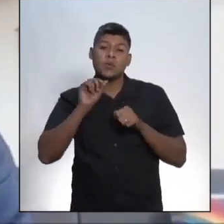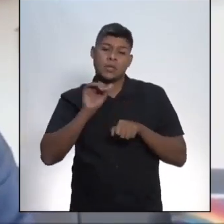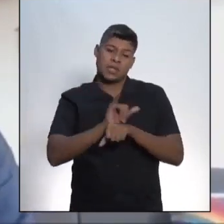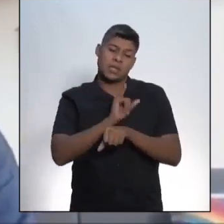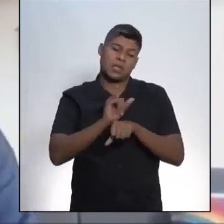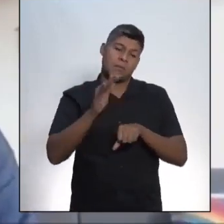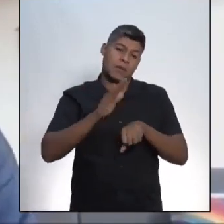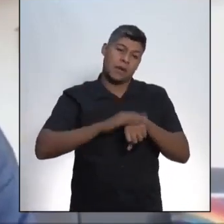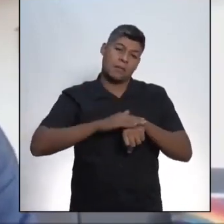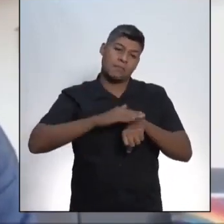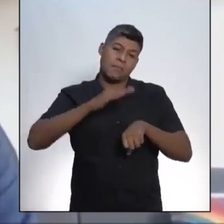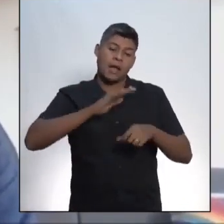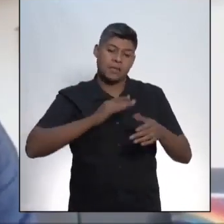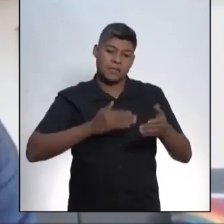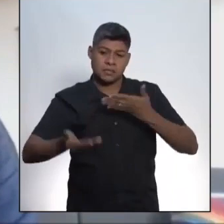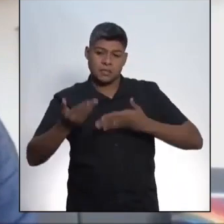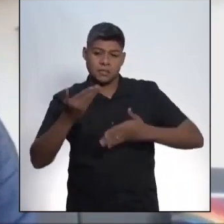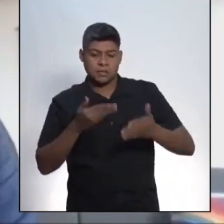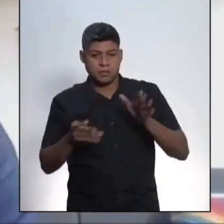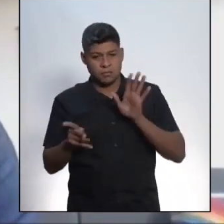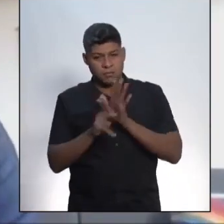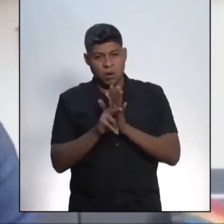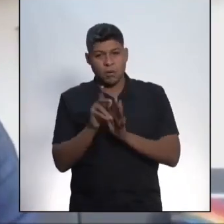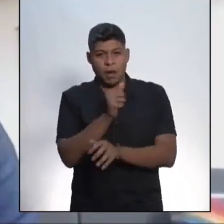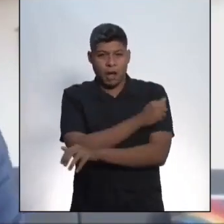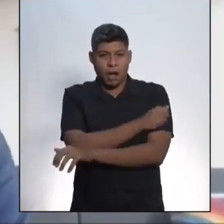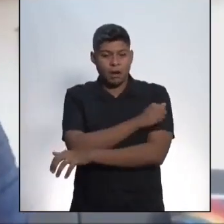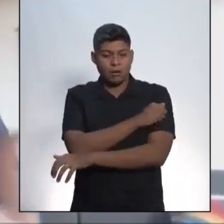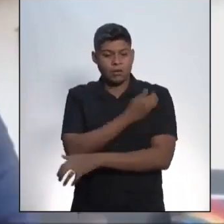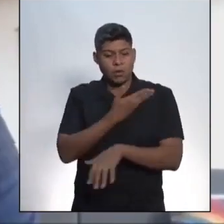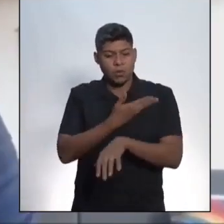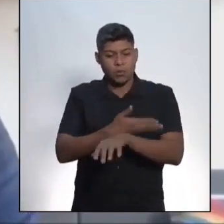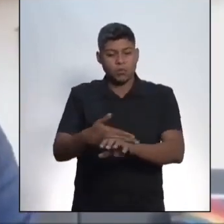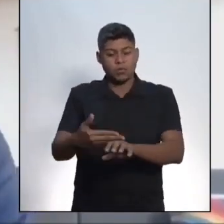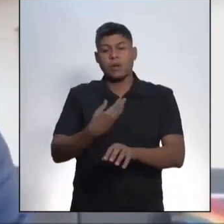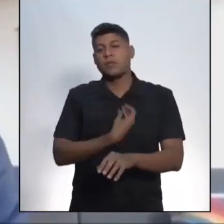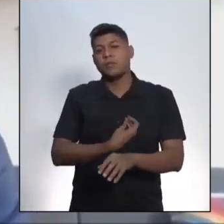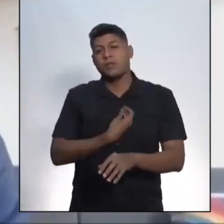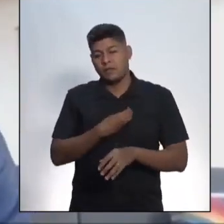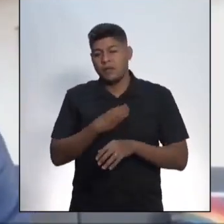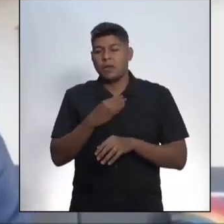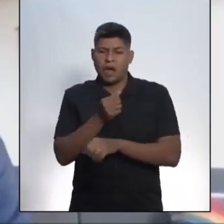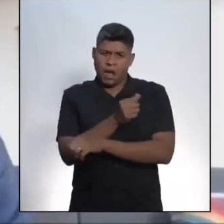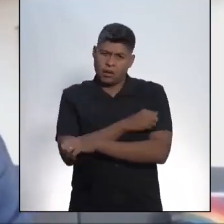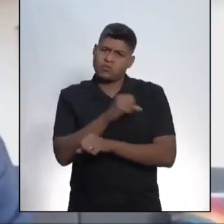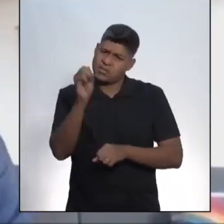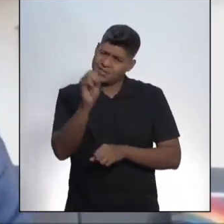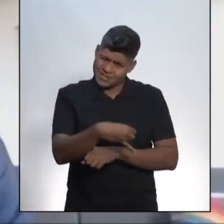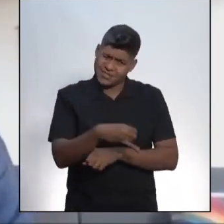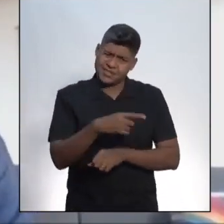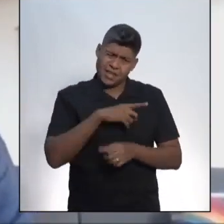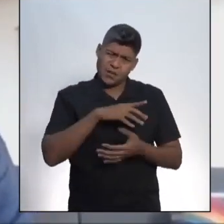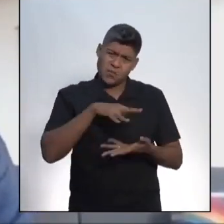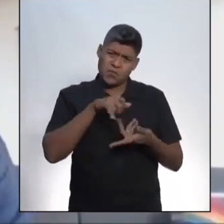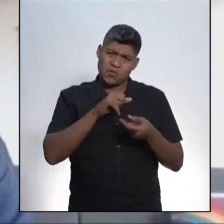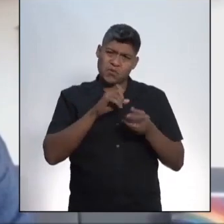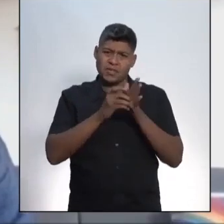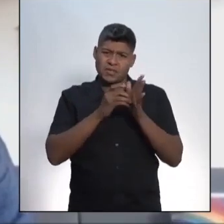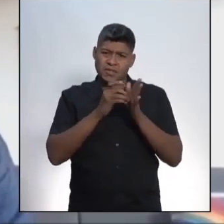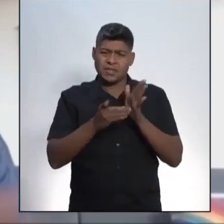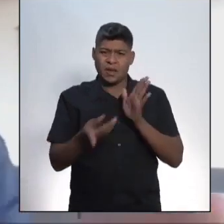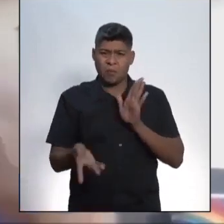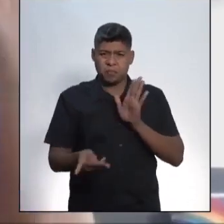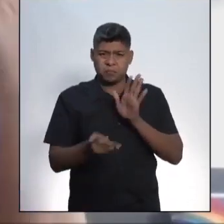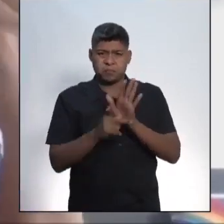muito mais alinhada ao que os alunos estão acostumados a viver, porque os alunos, sim, estão no mundo digital de maneira muito mais presente